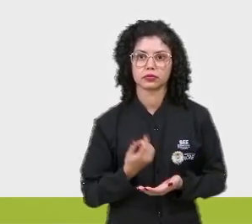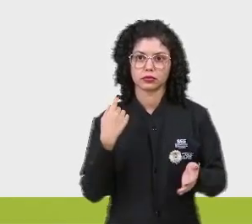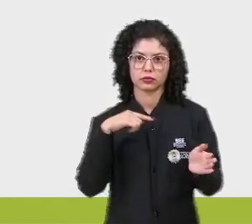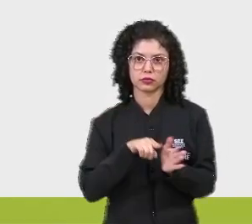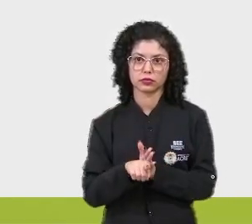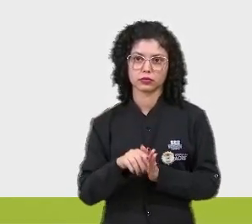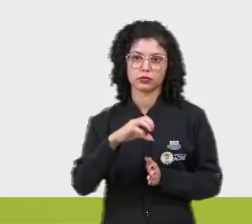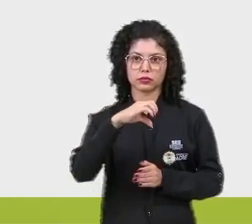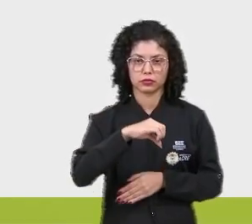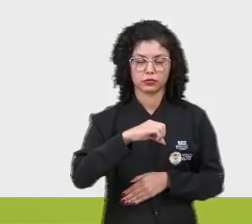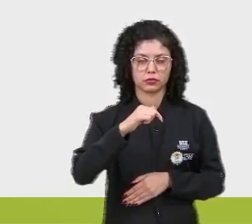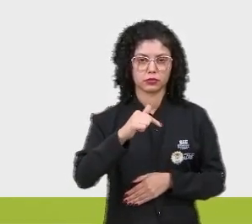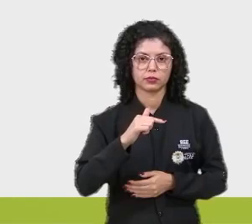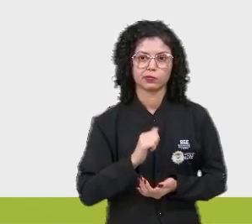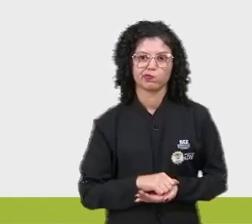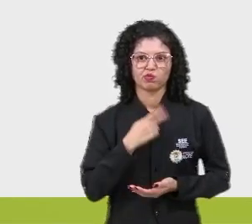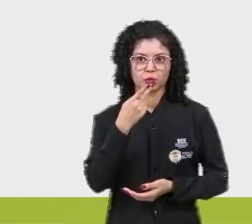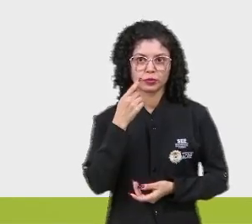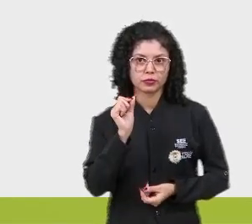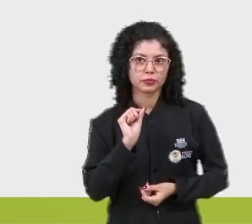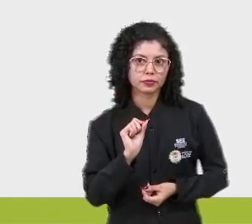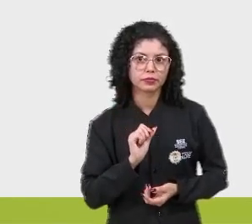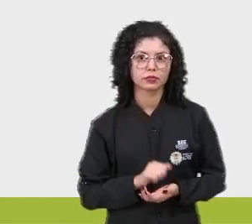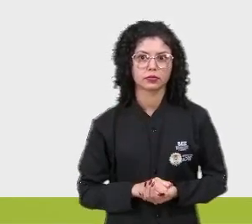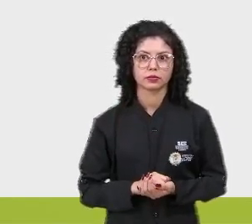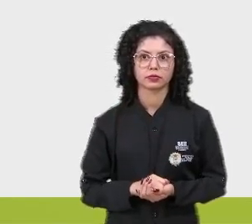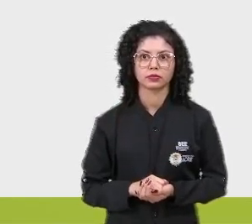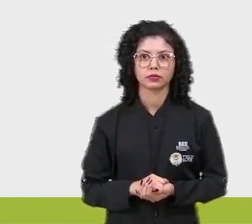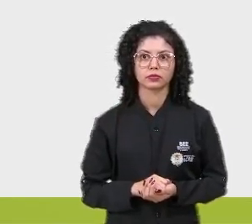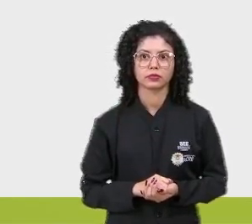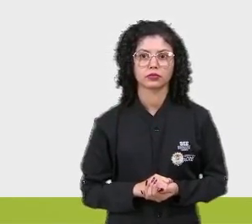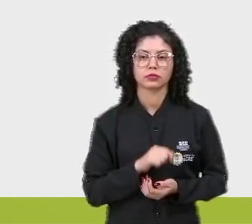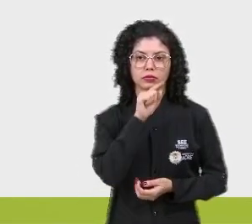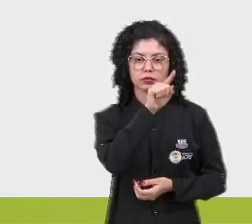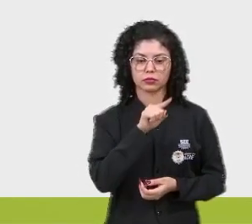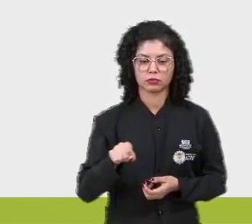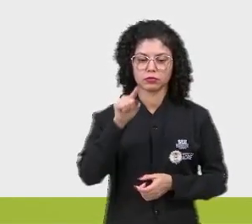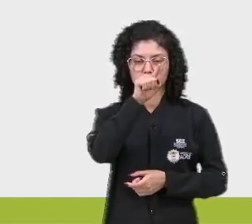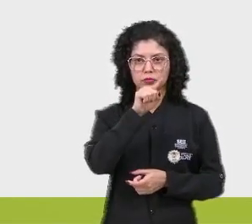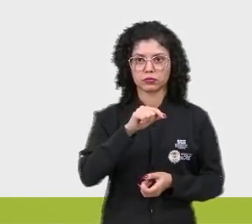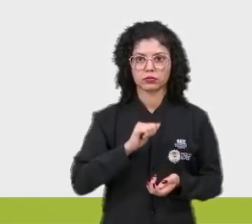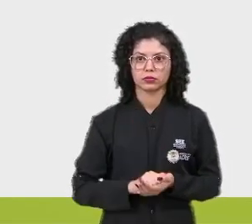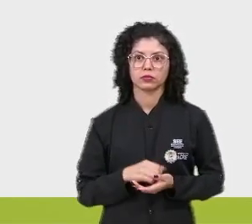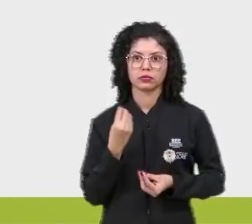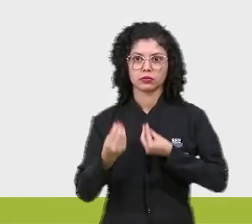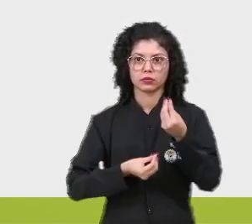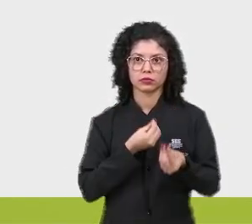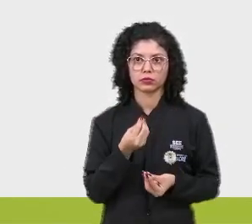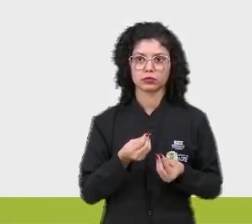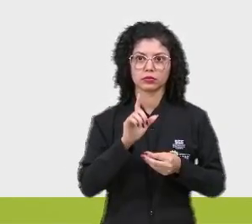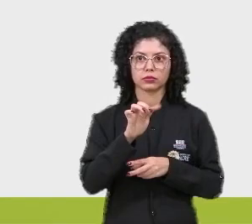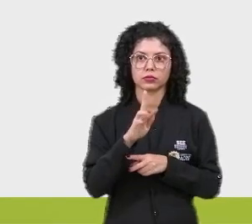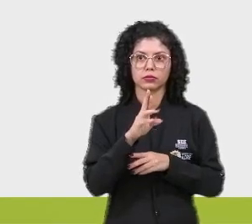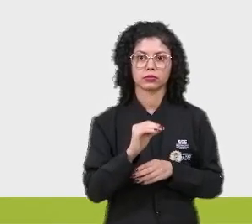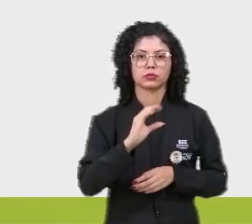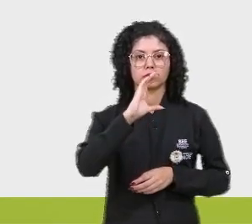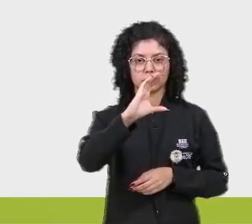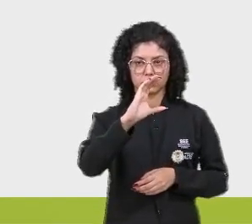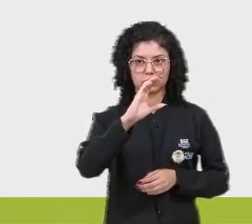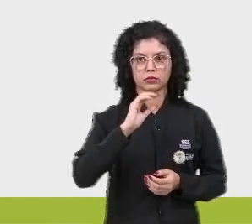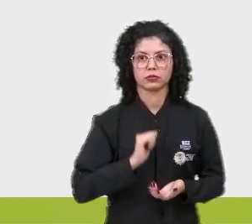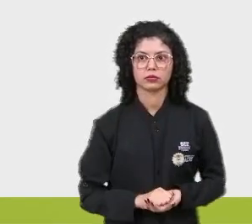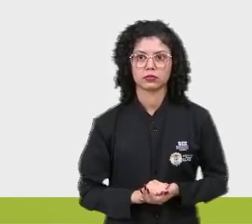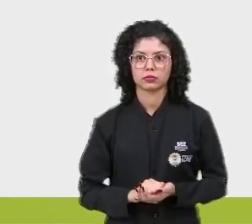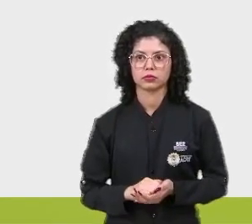questão 97, que vai dizer da seguinte maneira, tá? O grafeno é uma forma alotrópica do